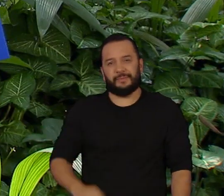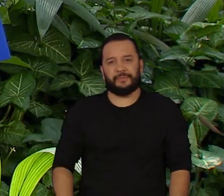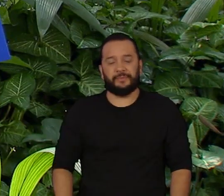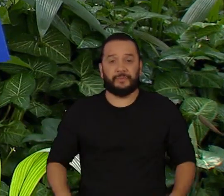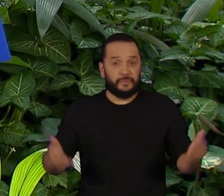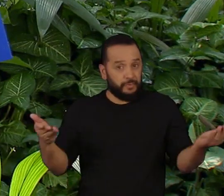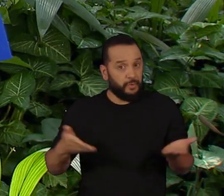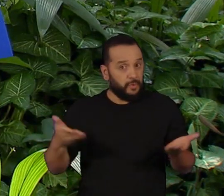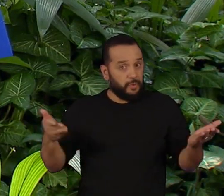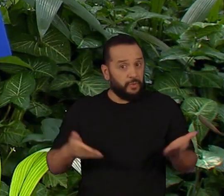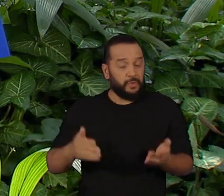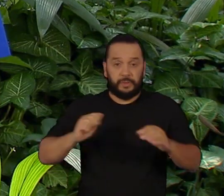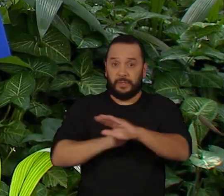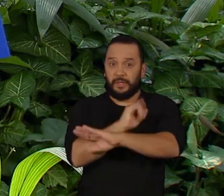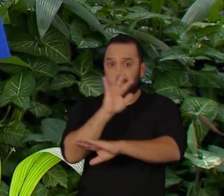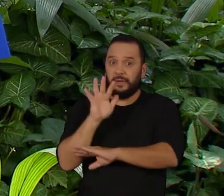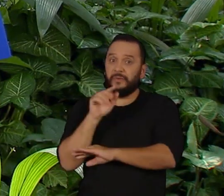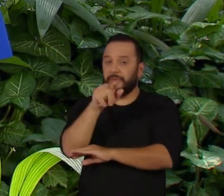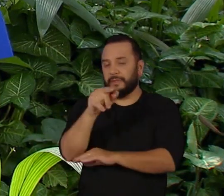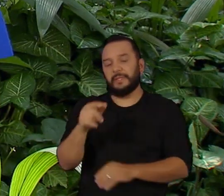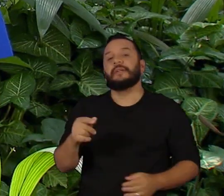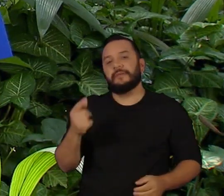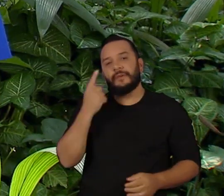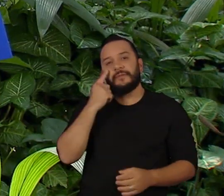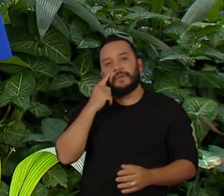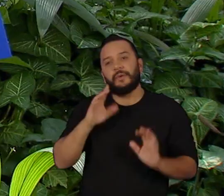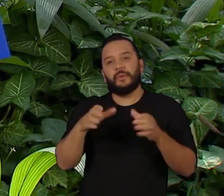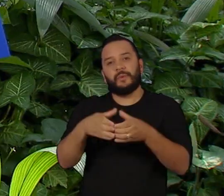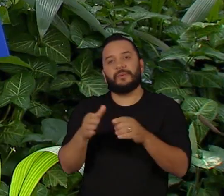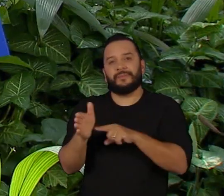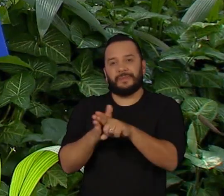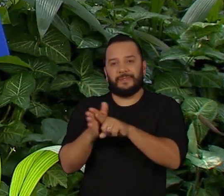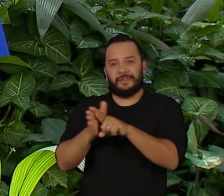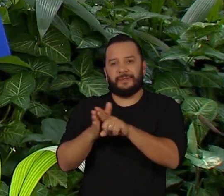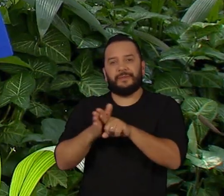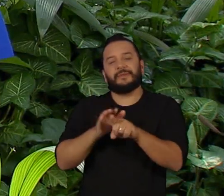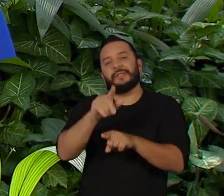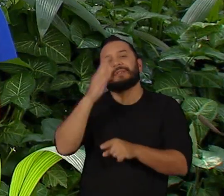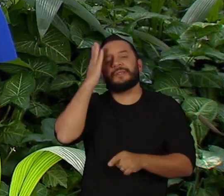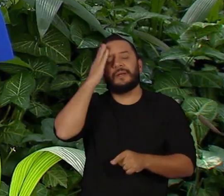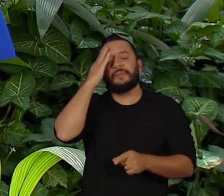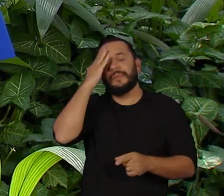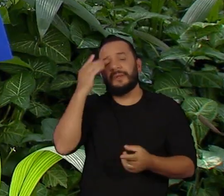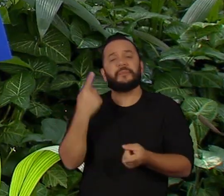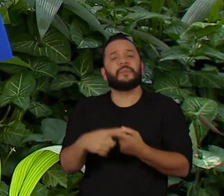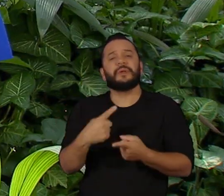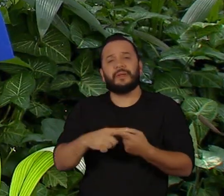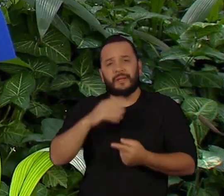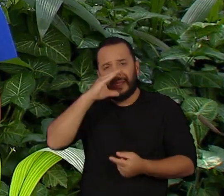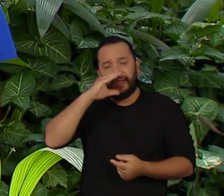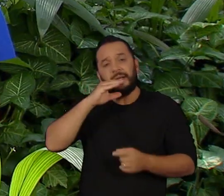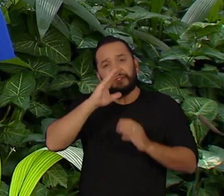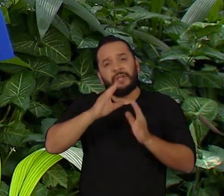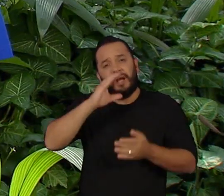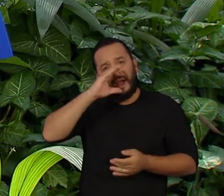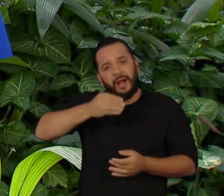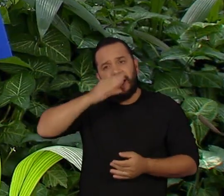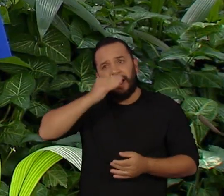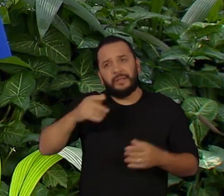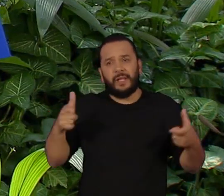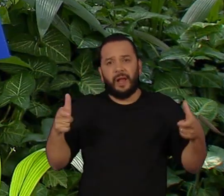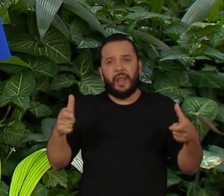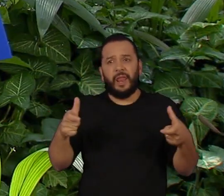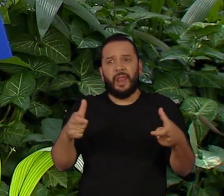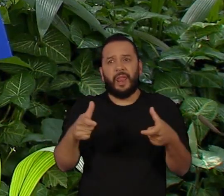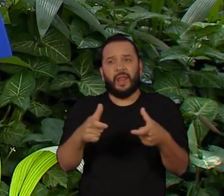Hoje, no Repórter Eco, você viaja com a equipe de pesquisadores para saber o que causou o sumiço da jardineira da floresta